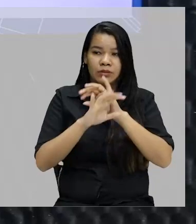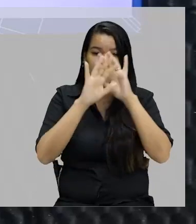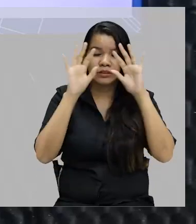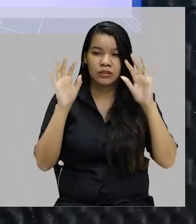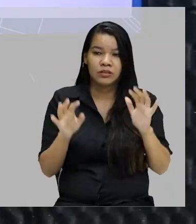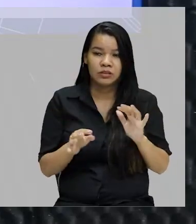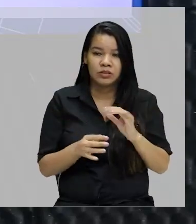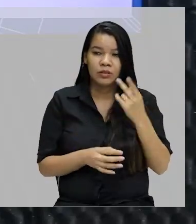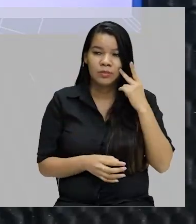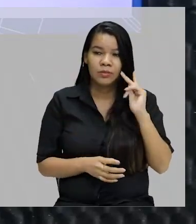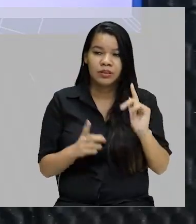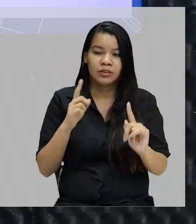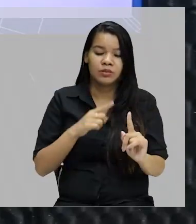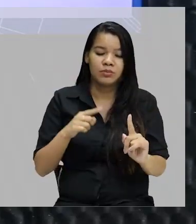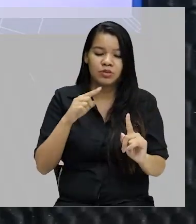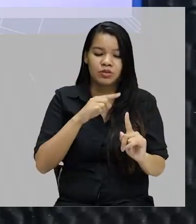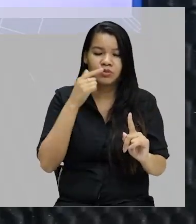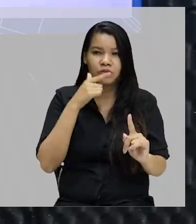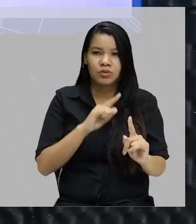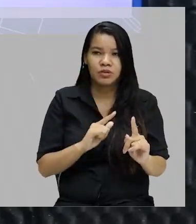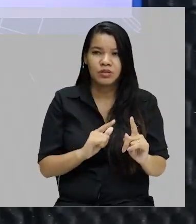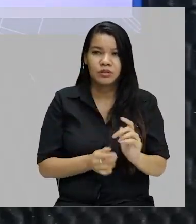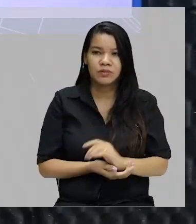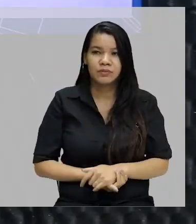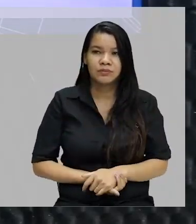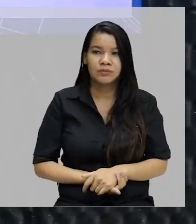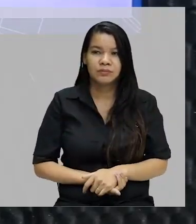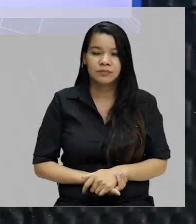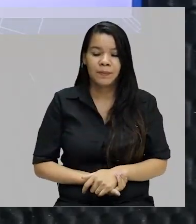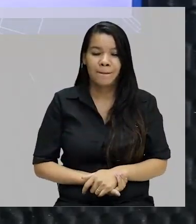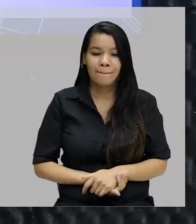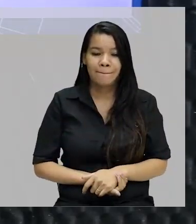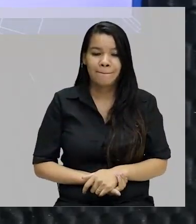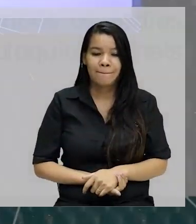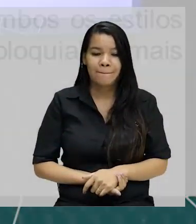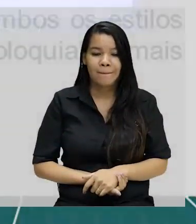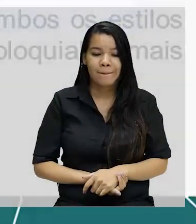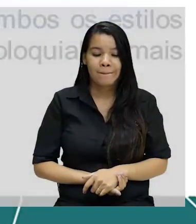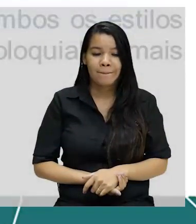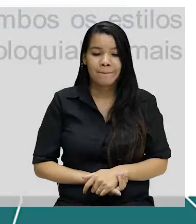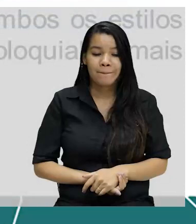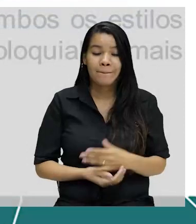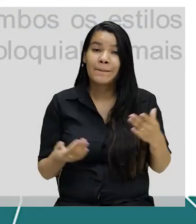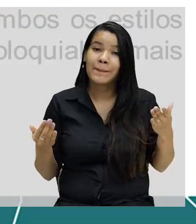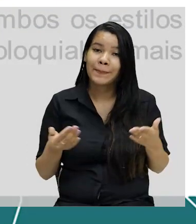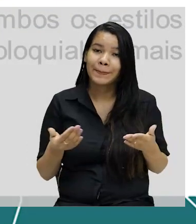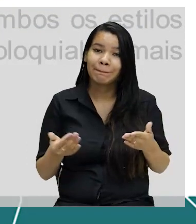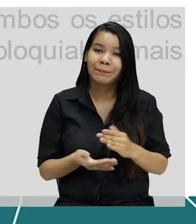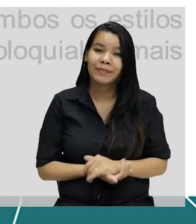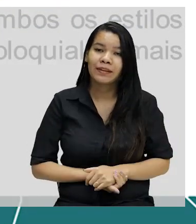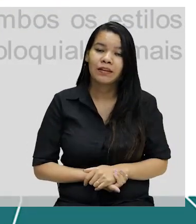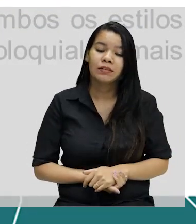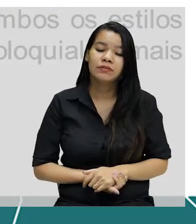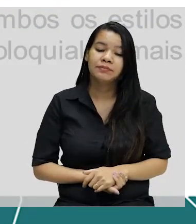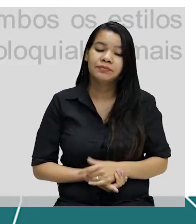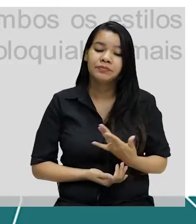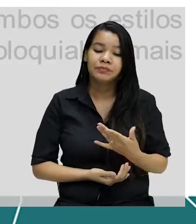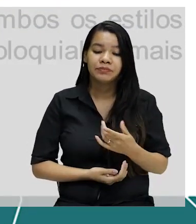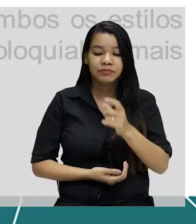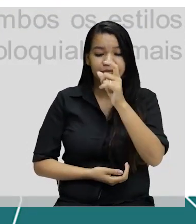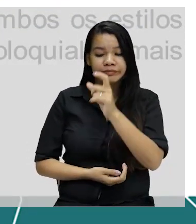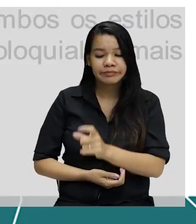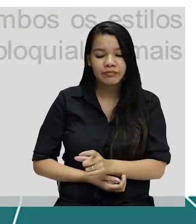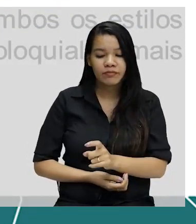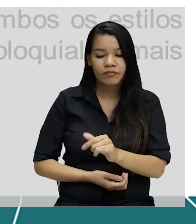claro, para atingir o objetivo da língua, que é o comunicar, tá bom? Agora, quando